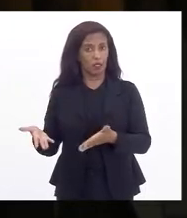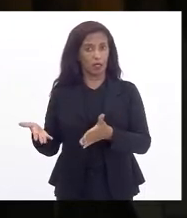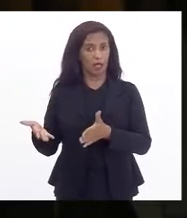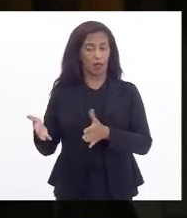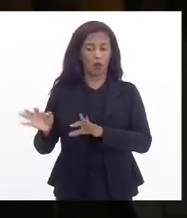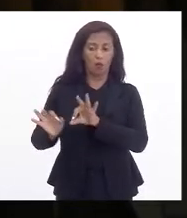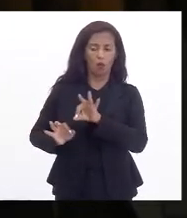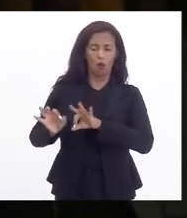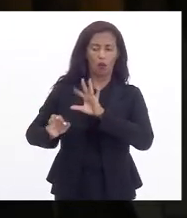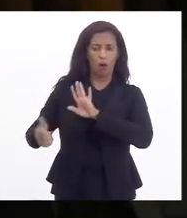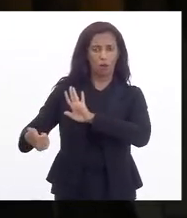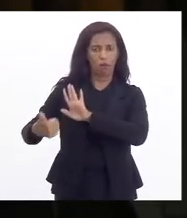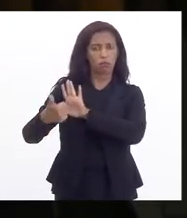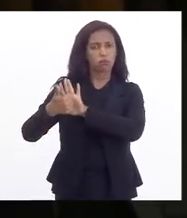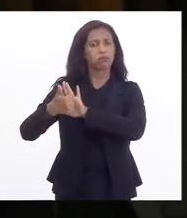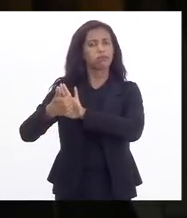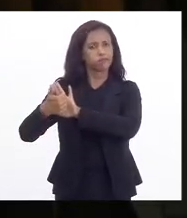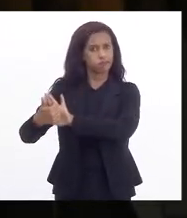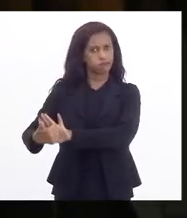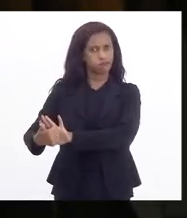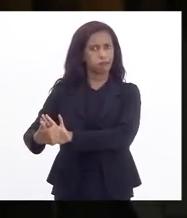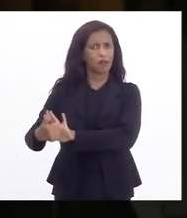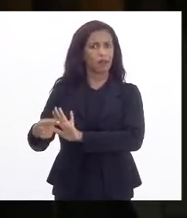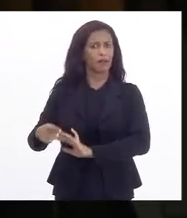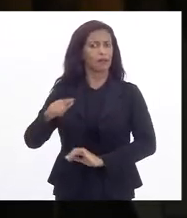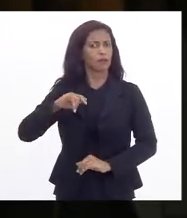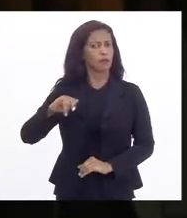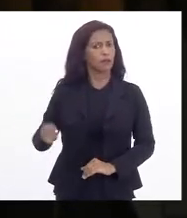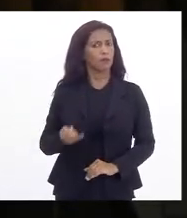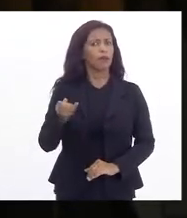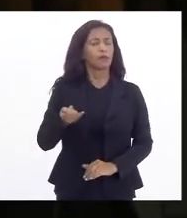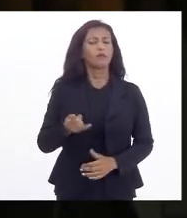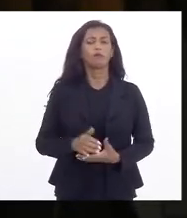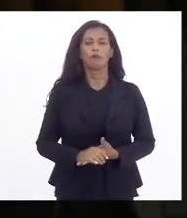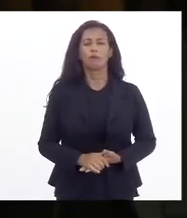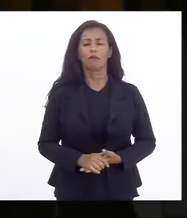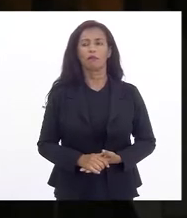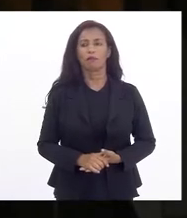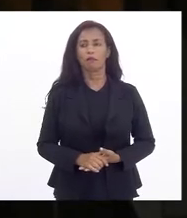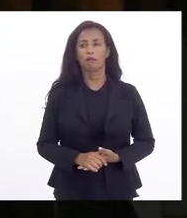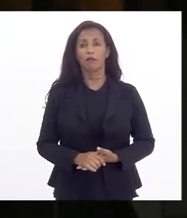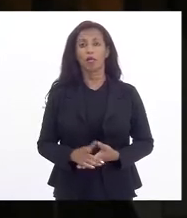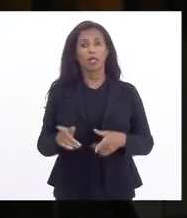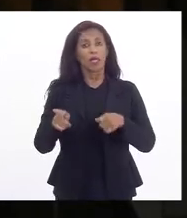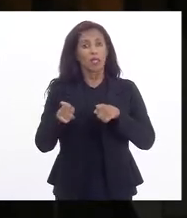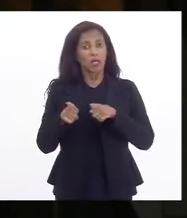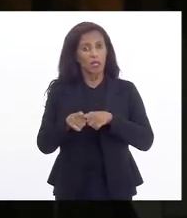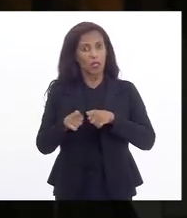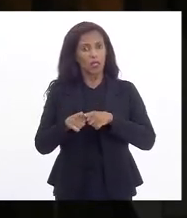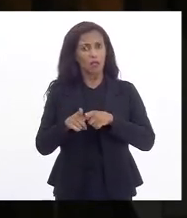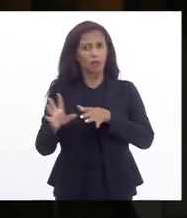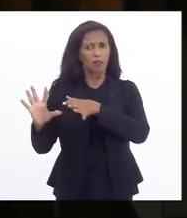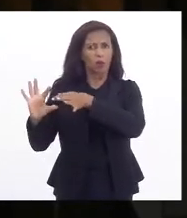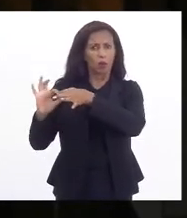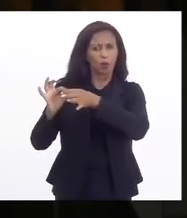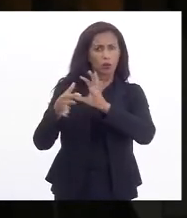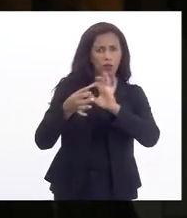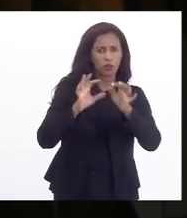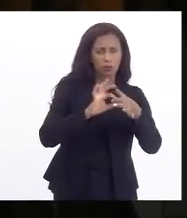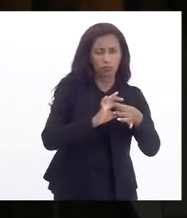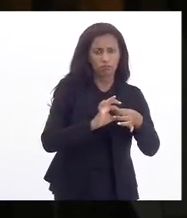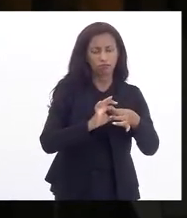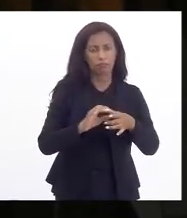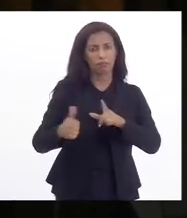legal é só oportunidade o e fruto dessa contas contestação